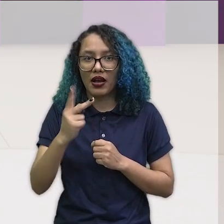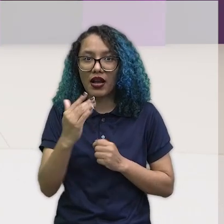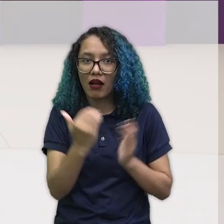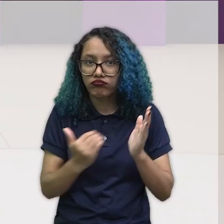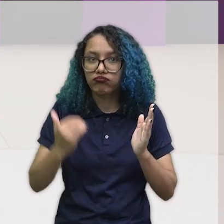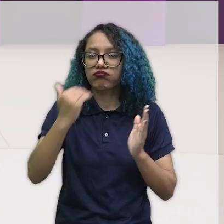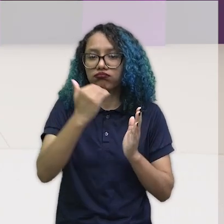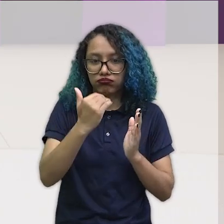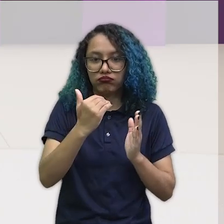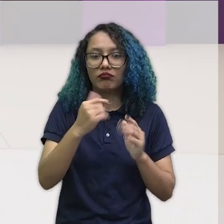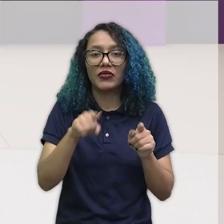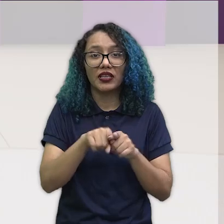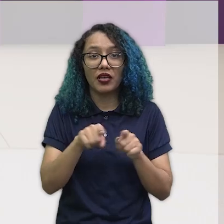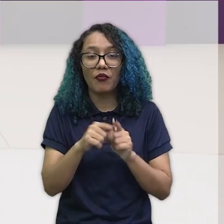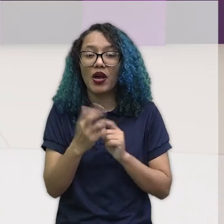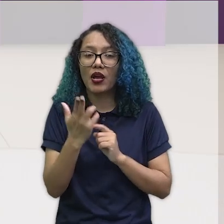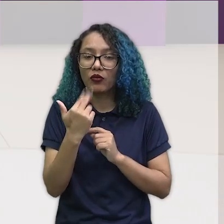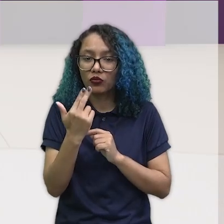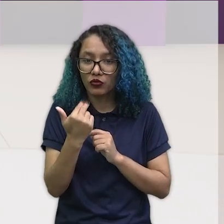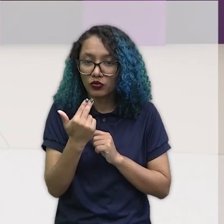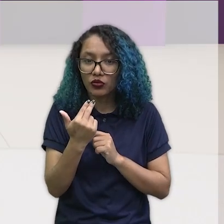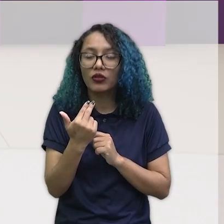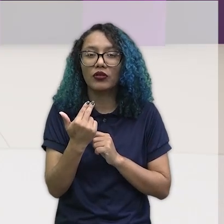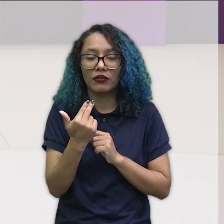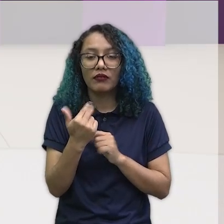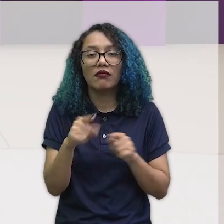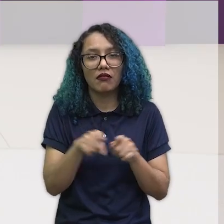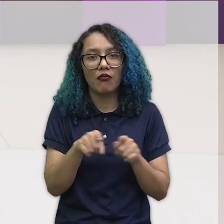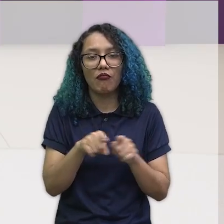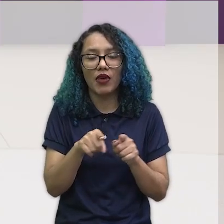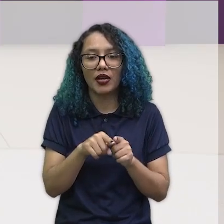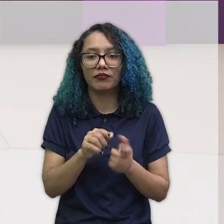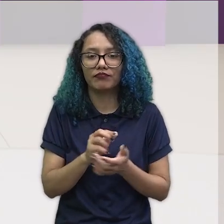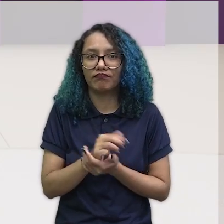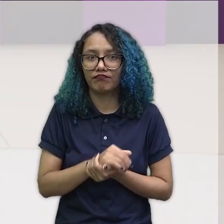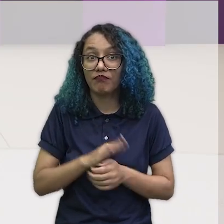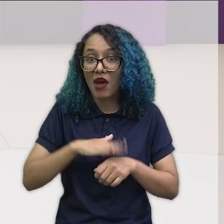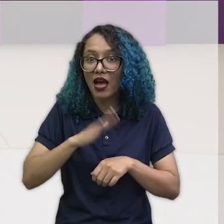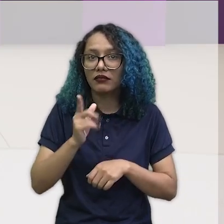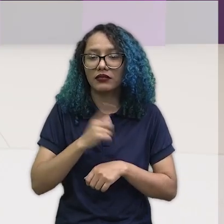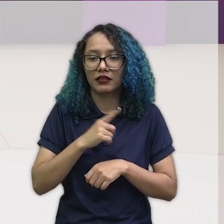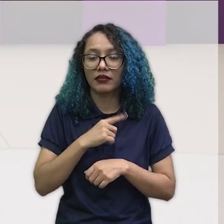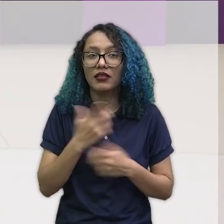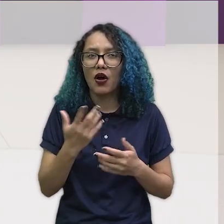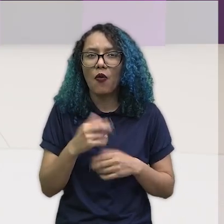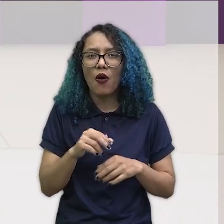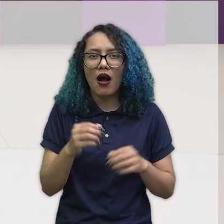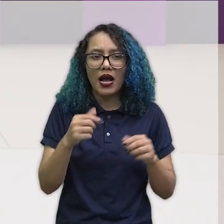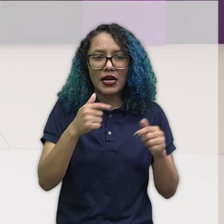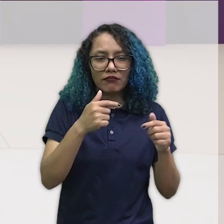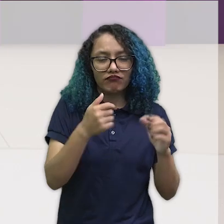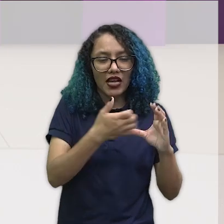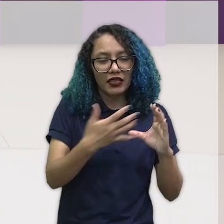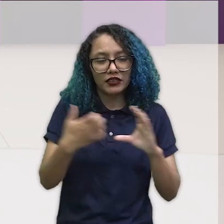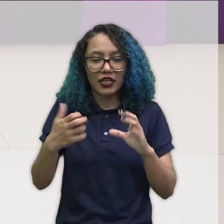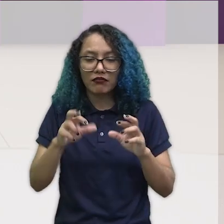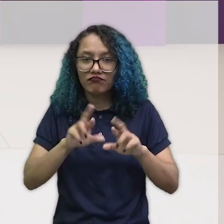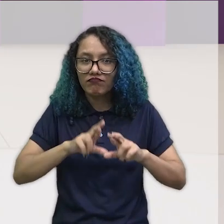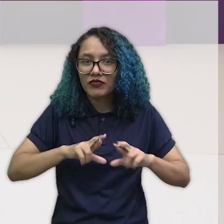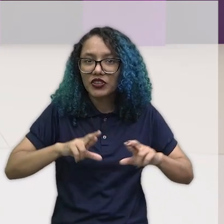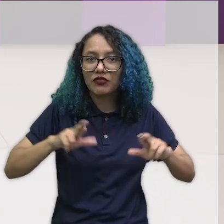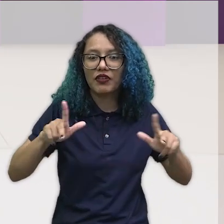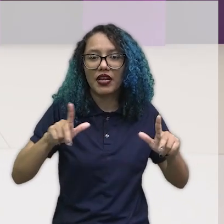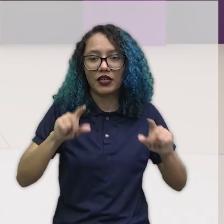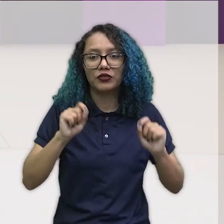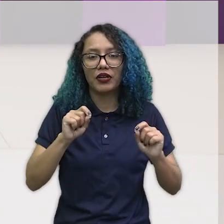a concentração de nutrientes e sedimentos também. Essas diferenças químicas afetam, por exemplo,